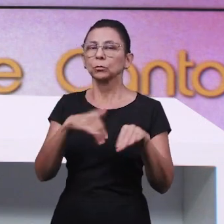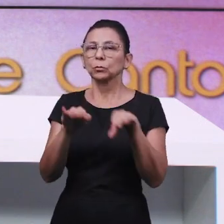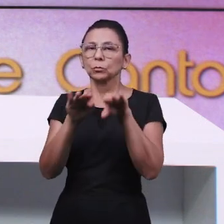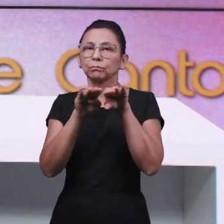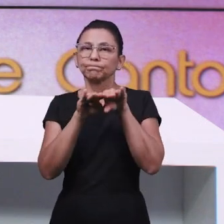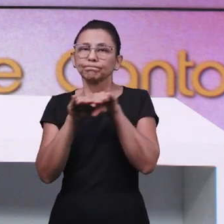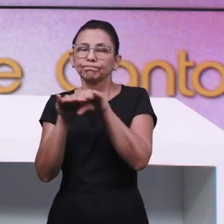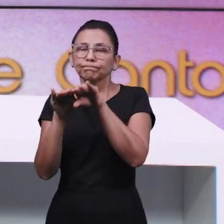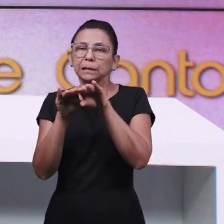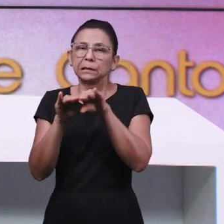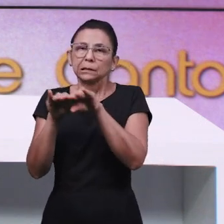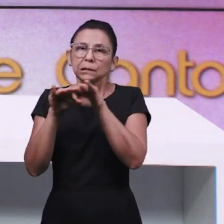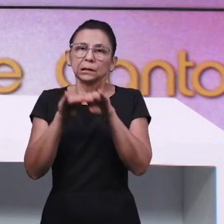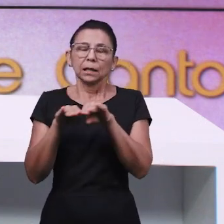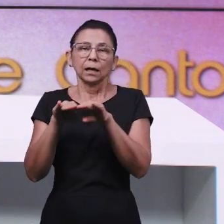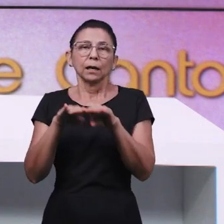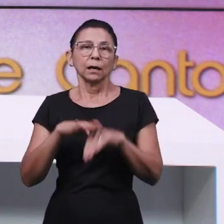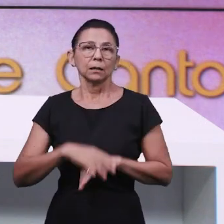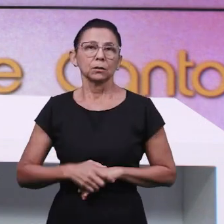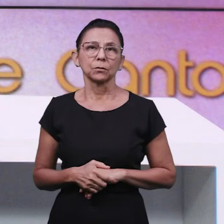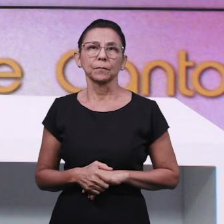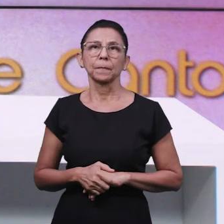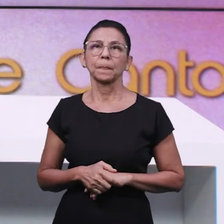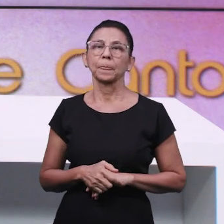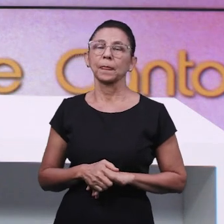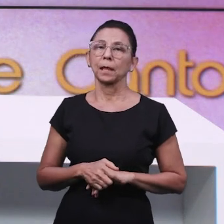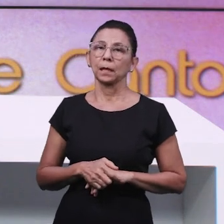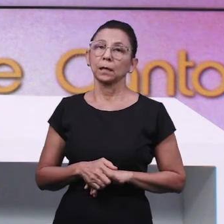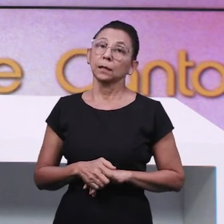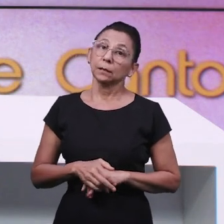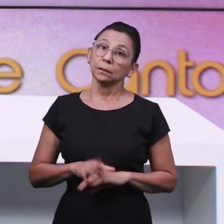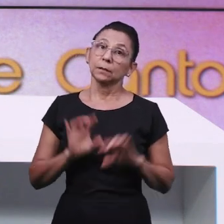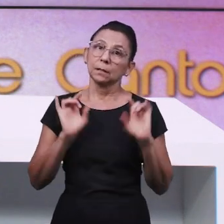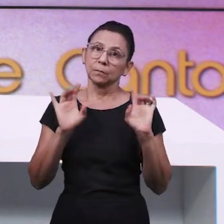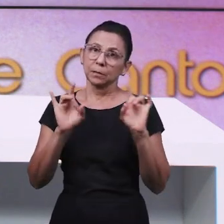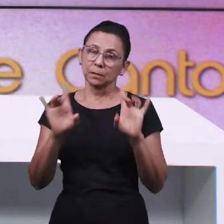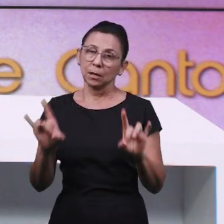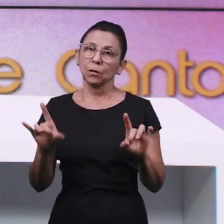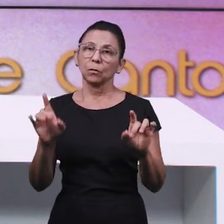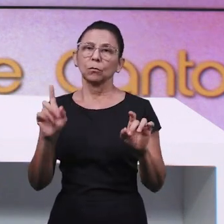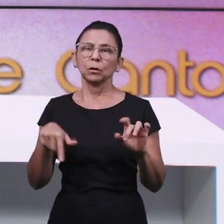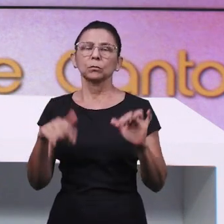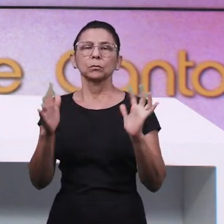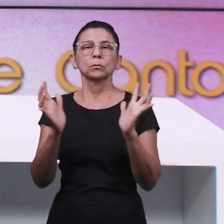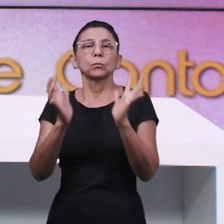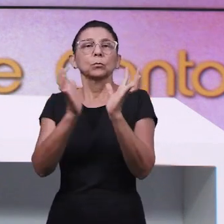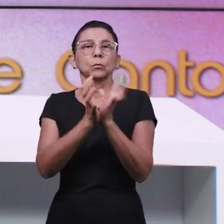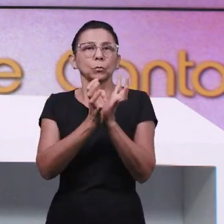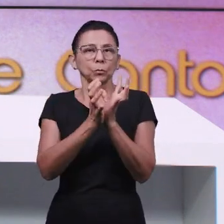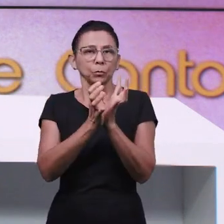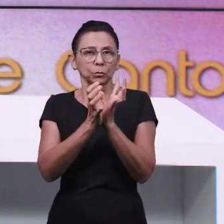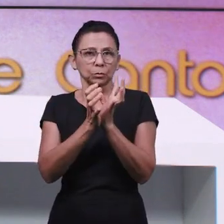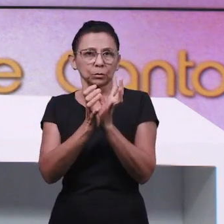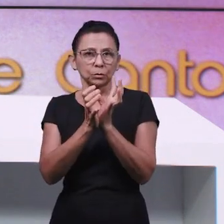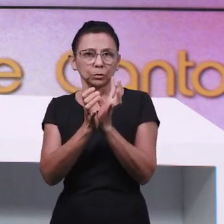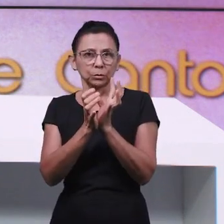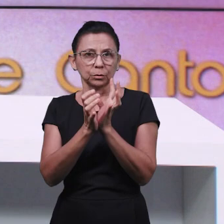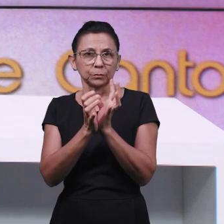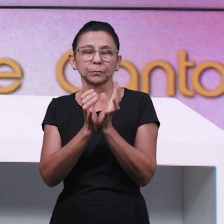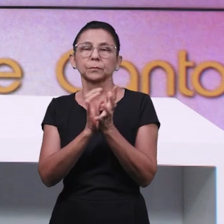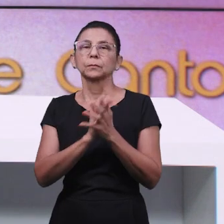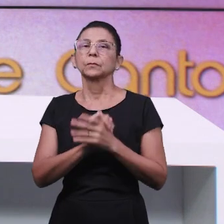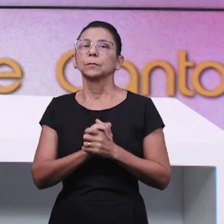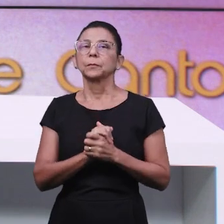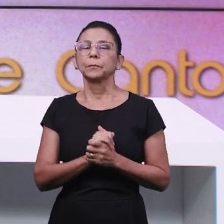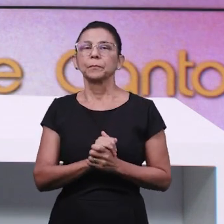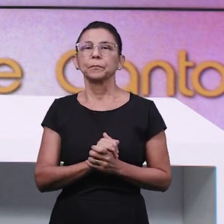uma sonoridade, especialmente quando falamos de coro, de grupos. Todos esses tratos